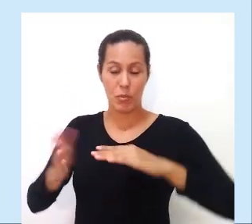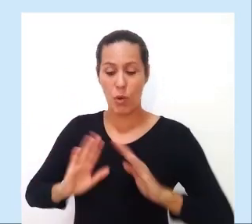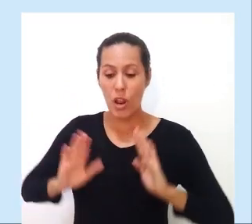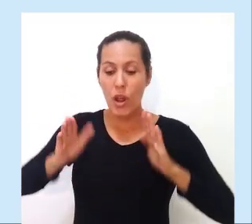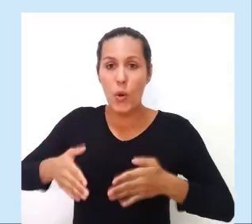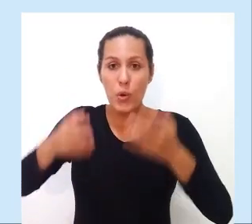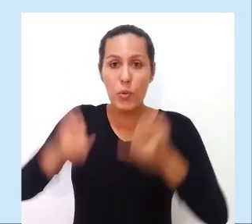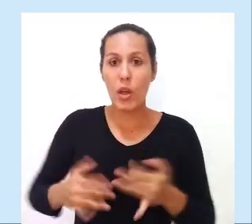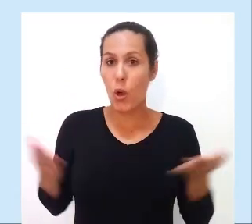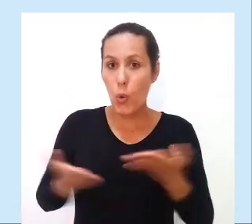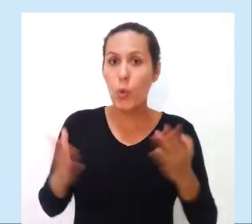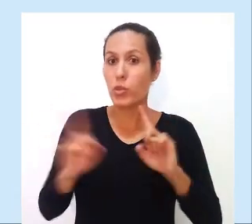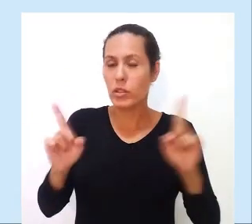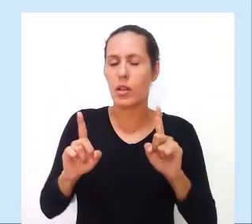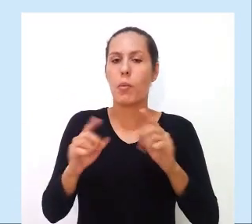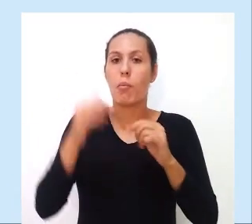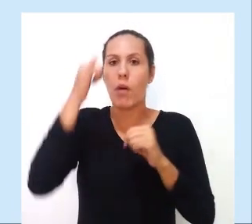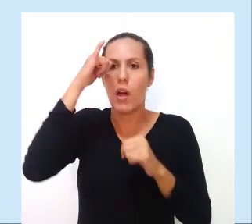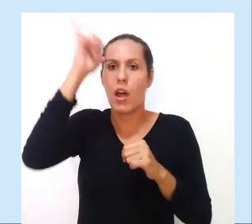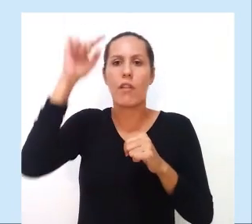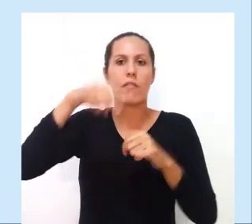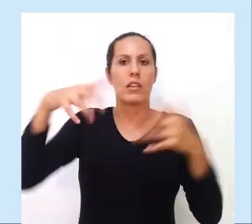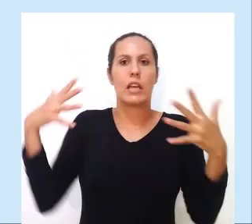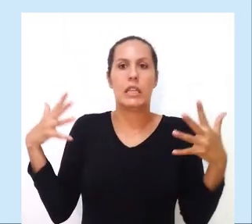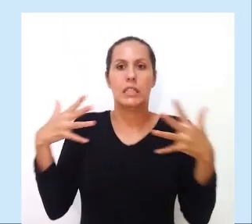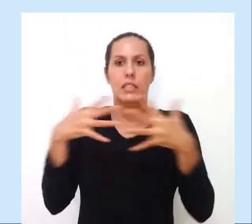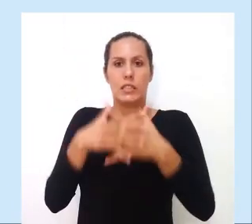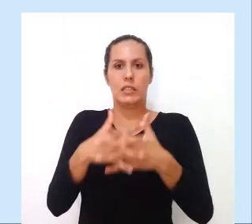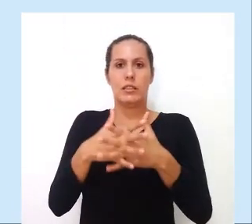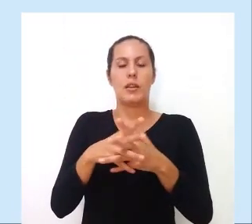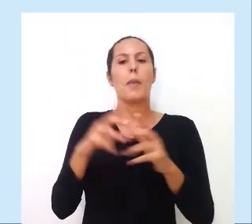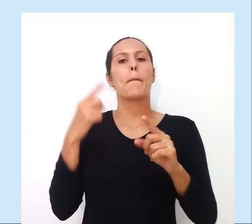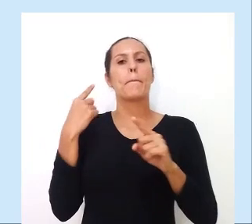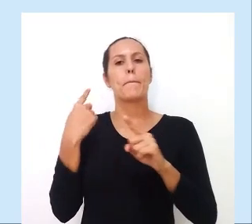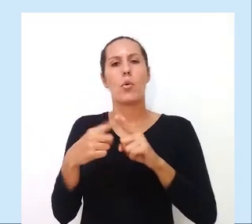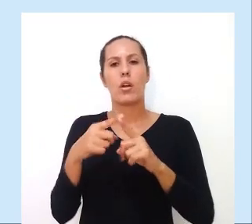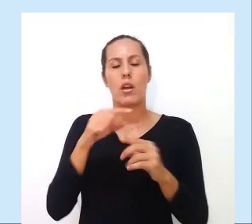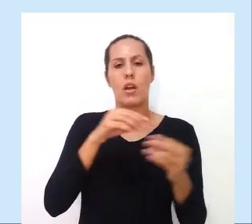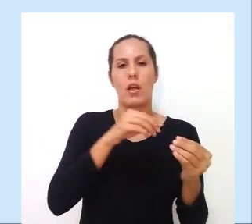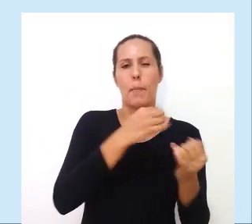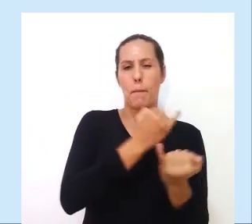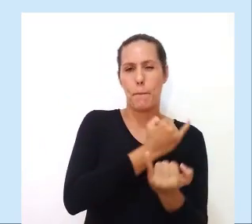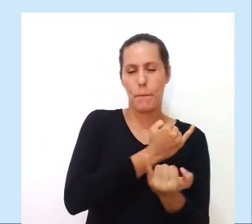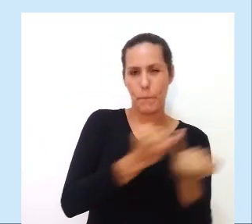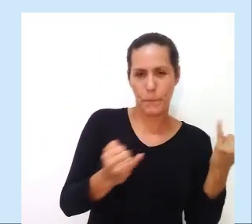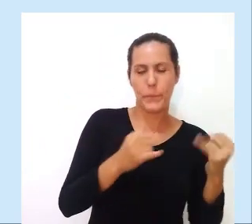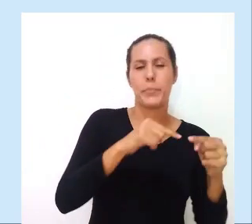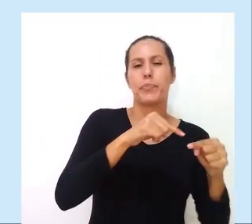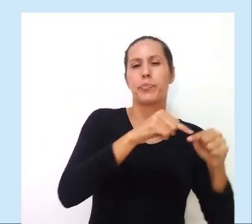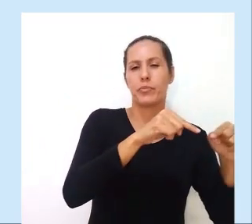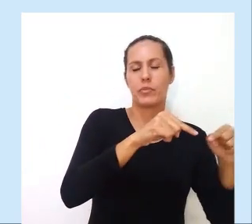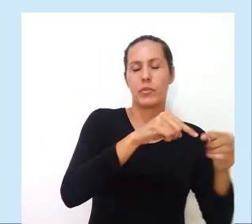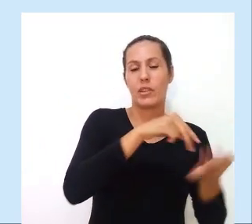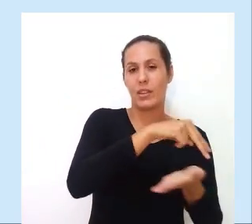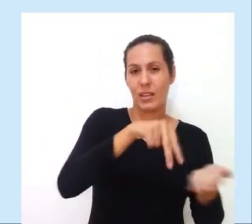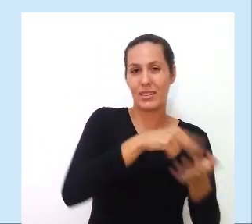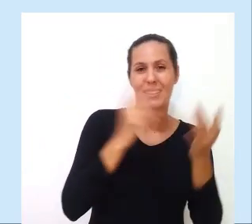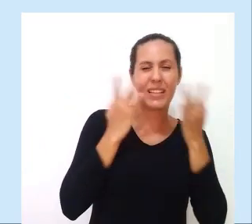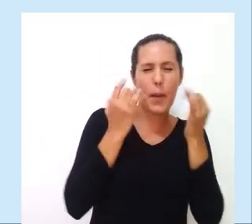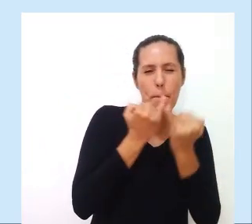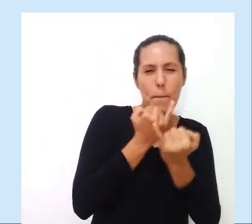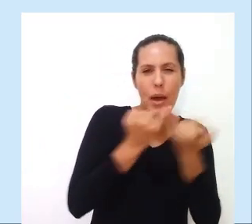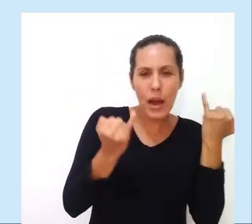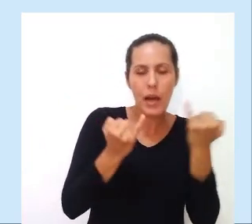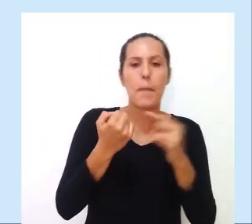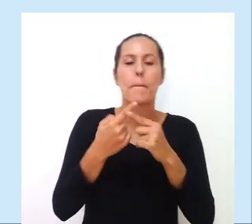dança contemporânea para poder não misturar com a dança teatral, porque ambas são bem parecidas e bem